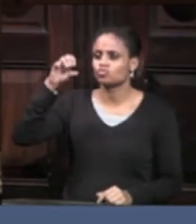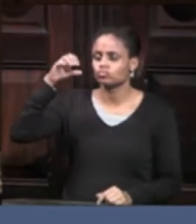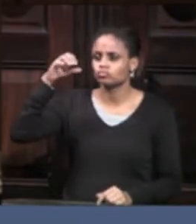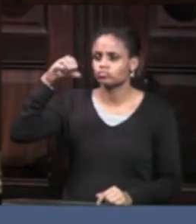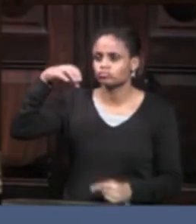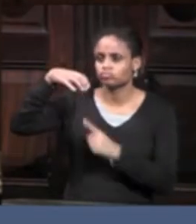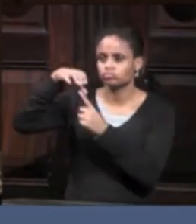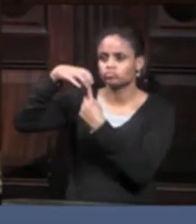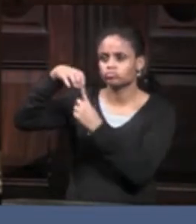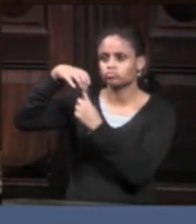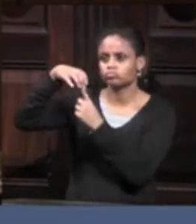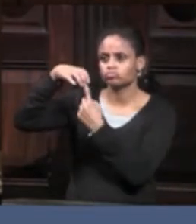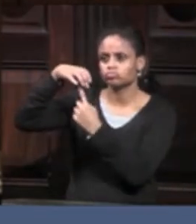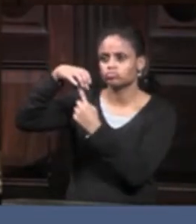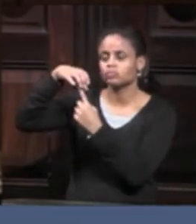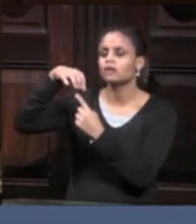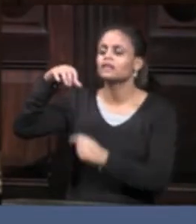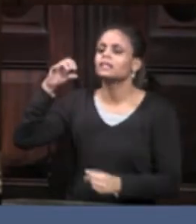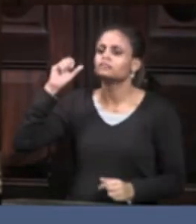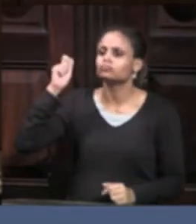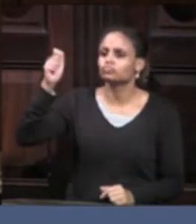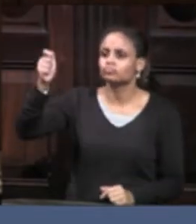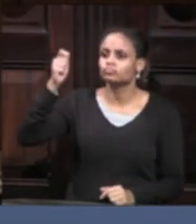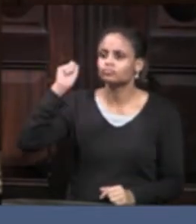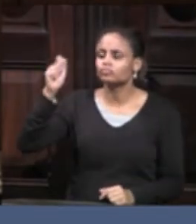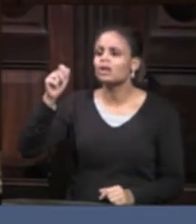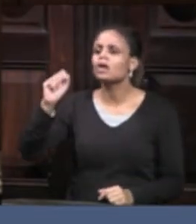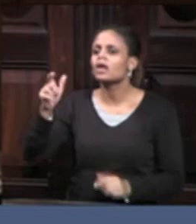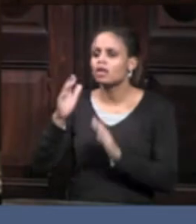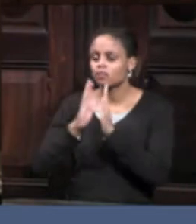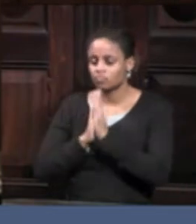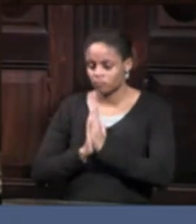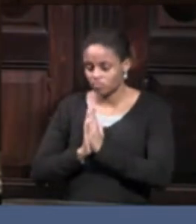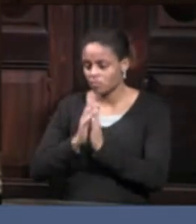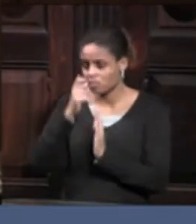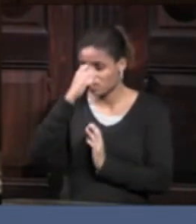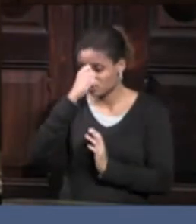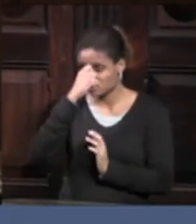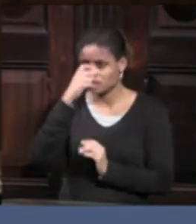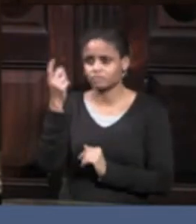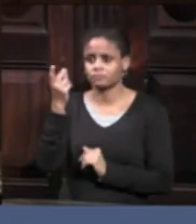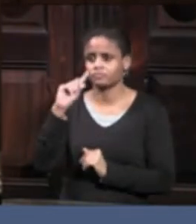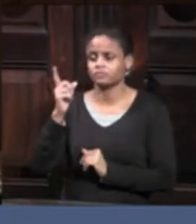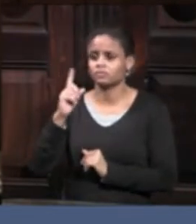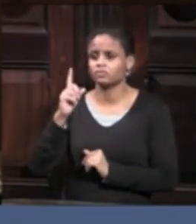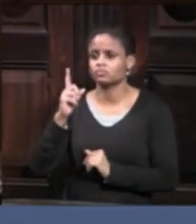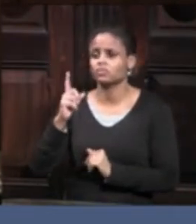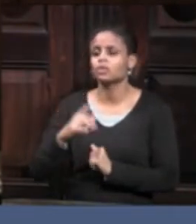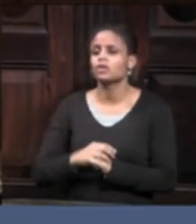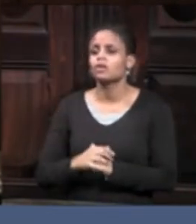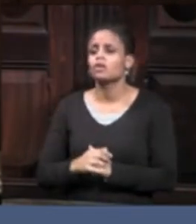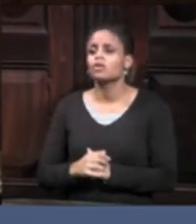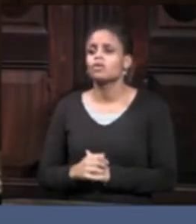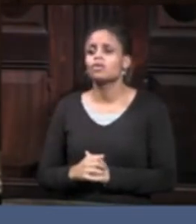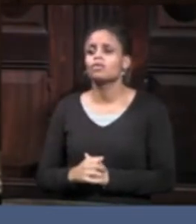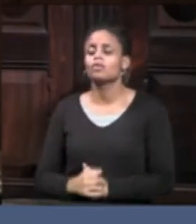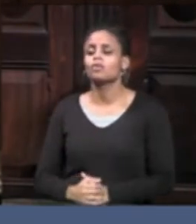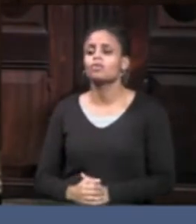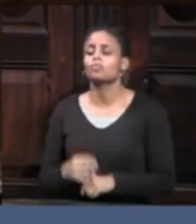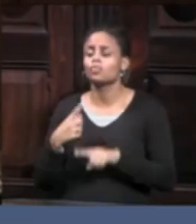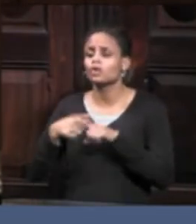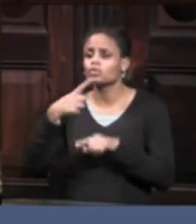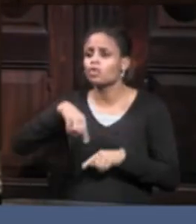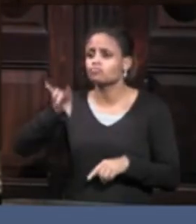sino. Não foi para rezar, ainda que nós pudéssemos, porque estamos no Estado democrático